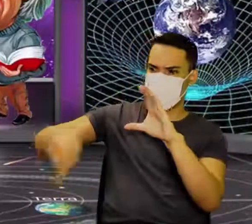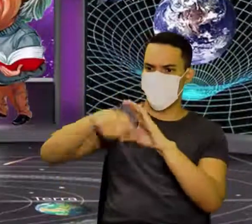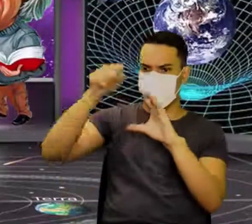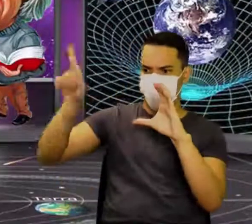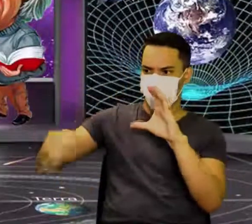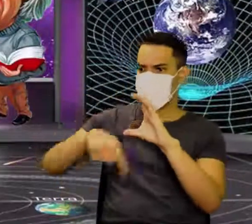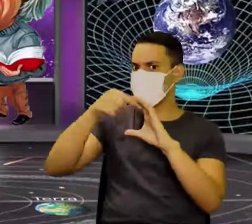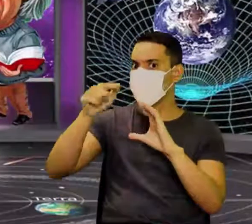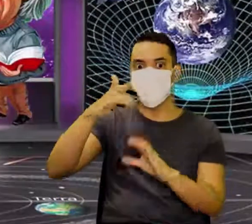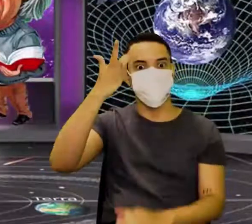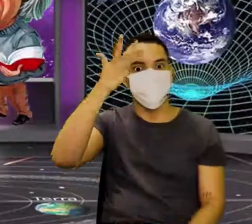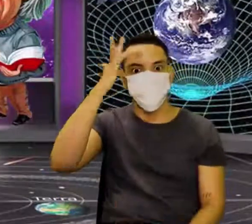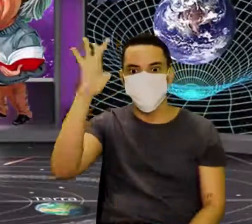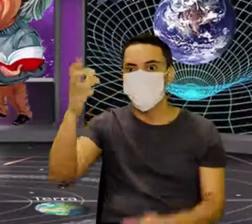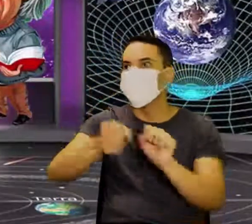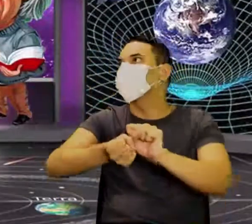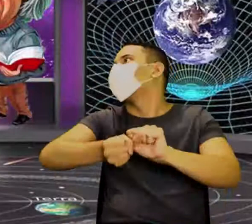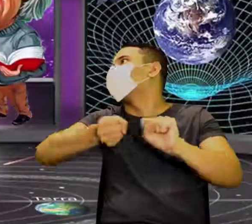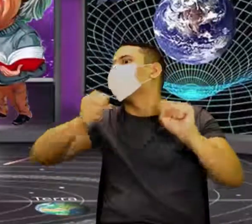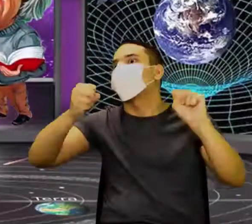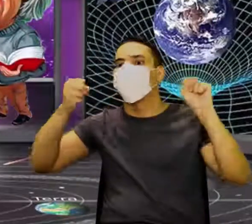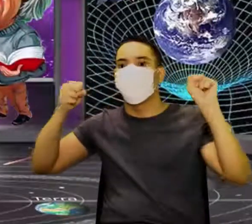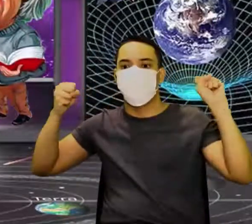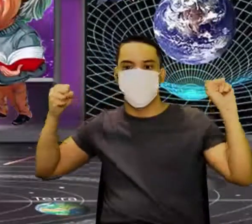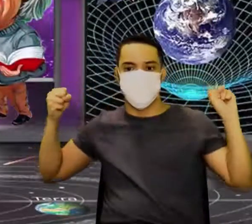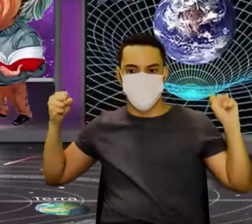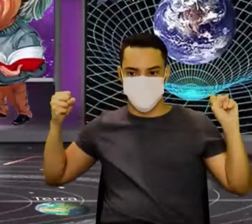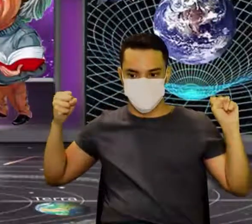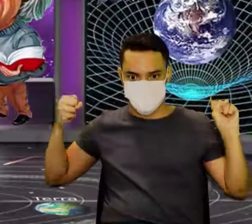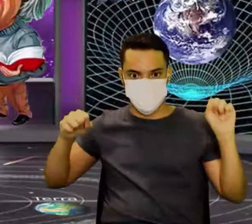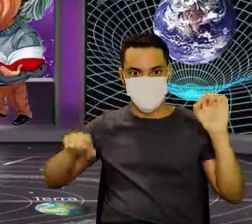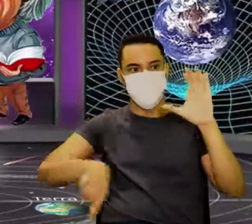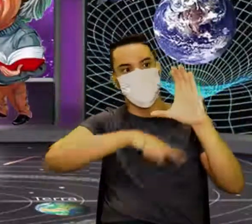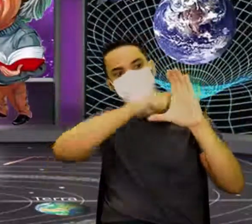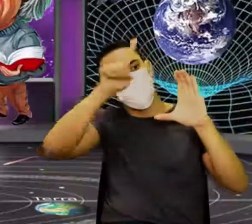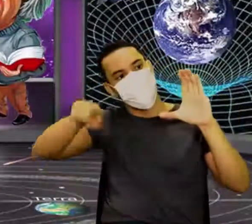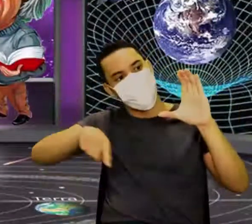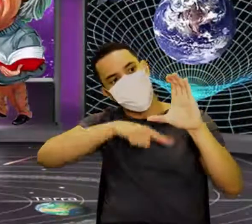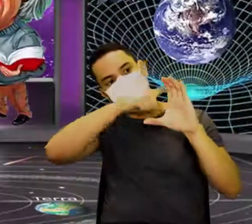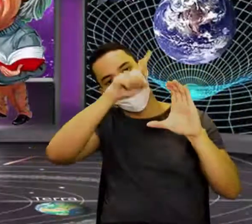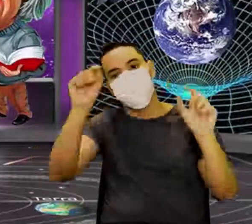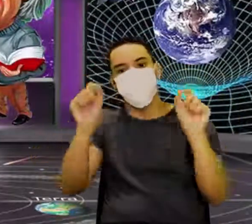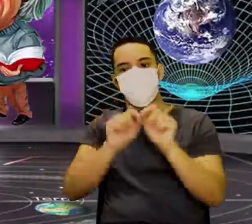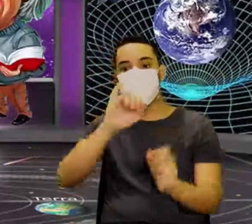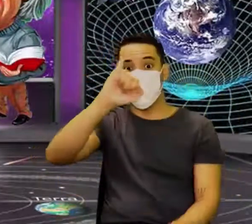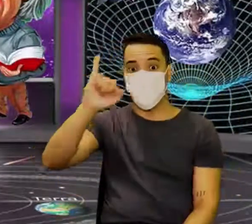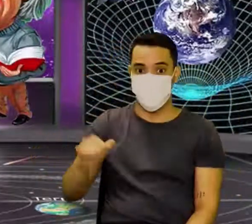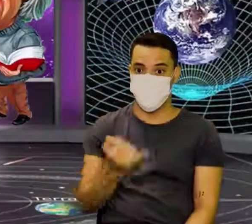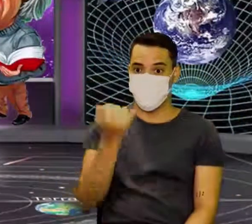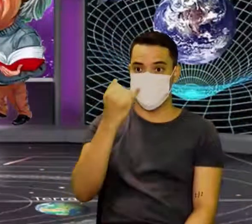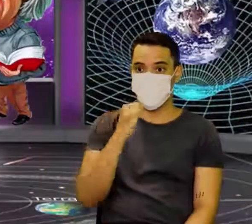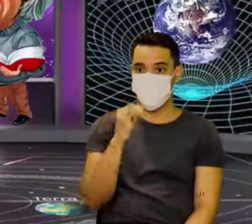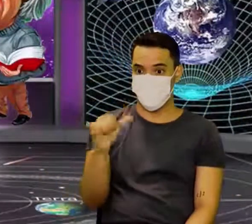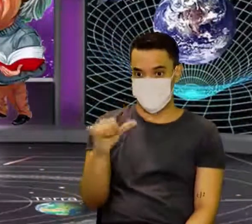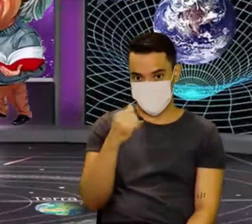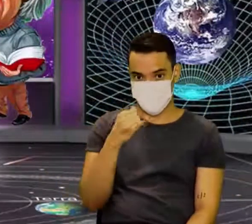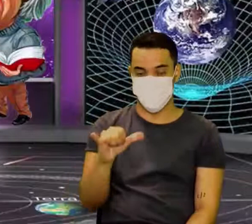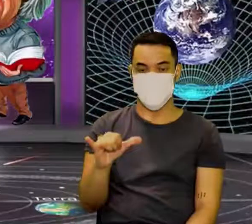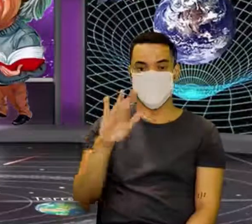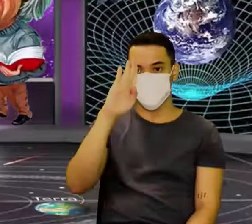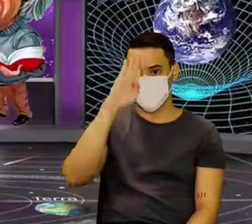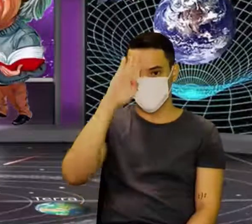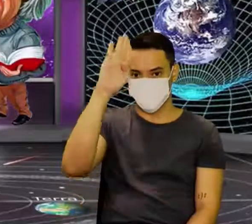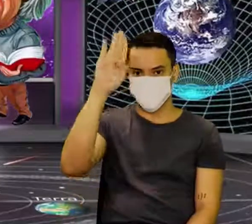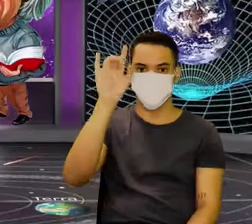vocês não têm noção, é muito grande essas turbinas. Então, eles fazem ali para aproveitar a energia do vento. Então, principalmente